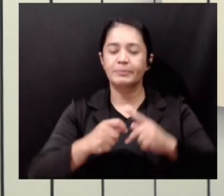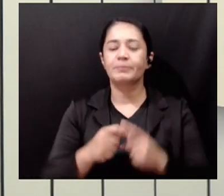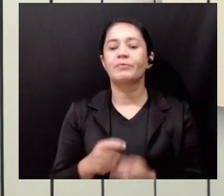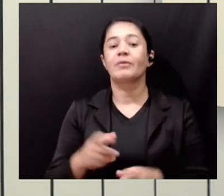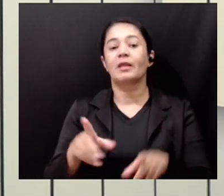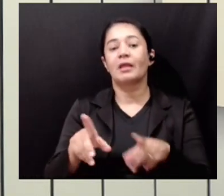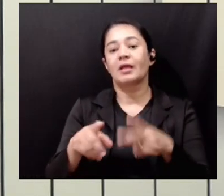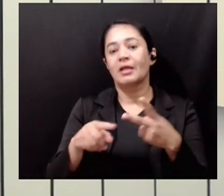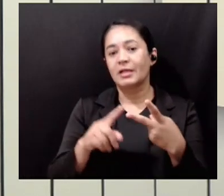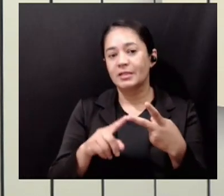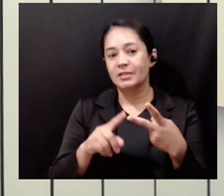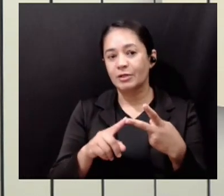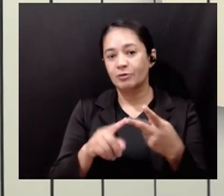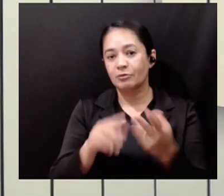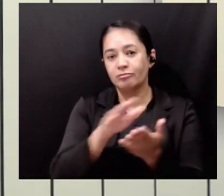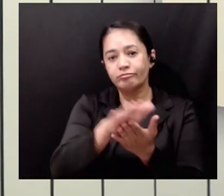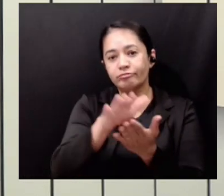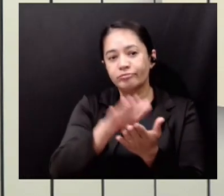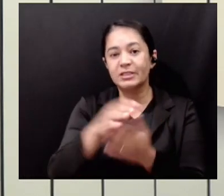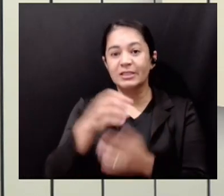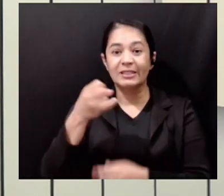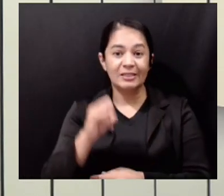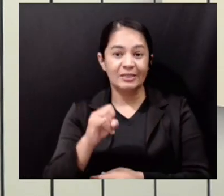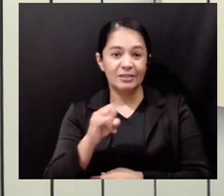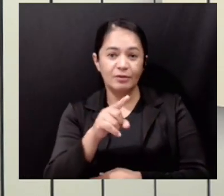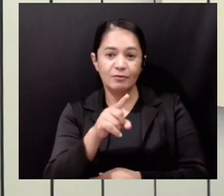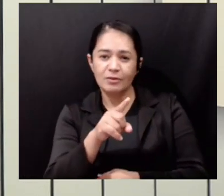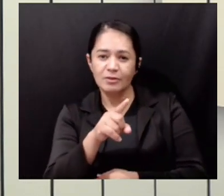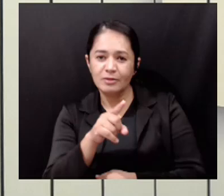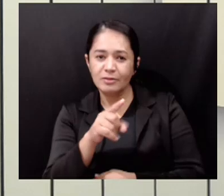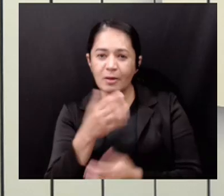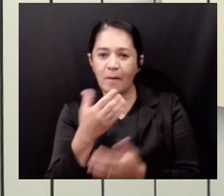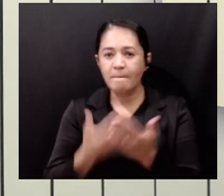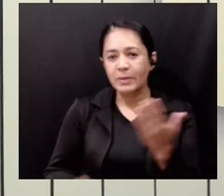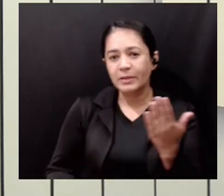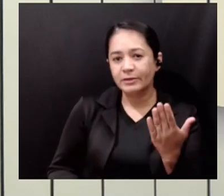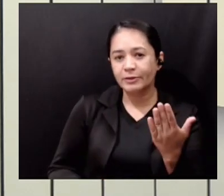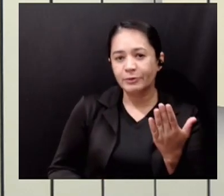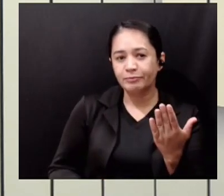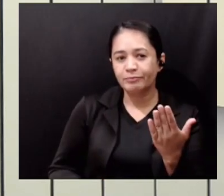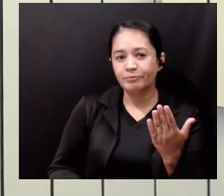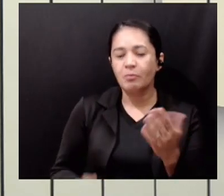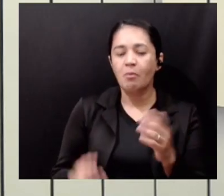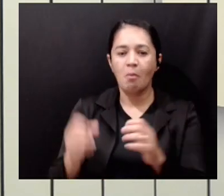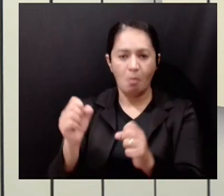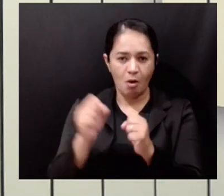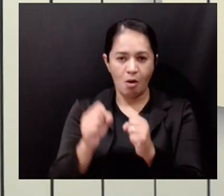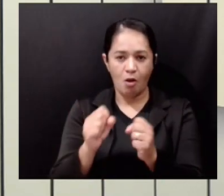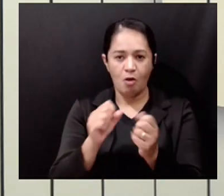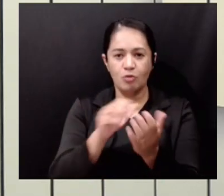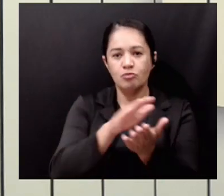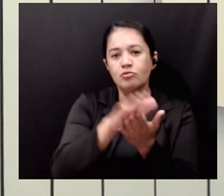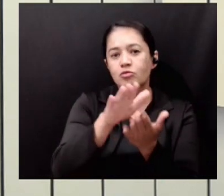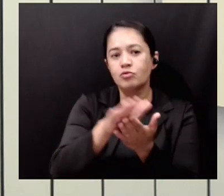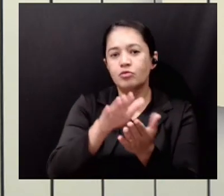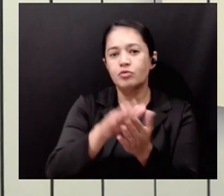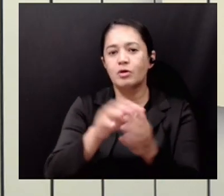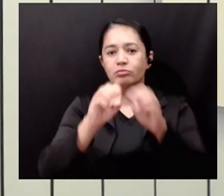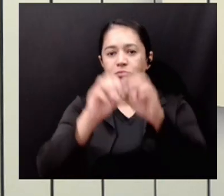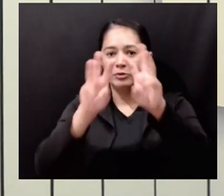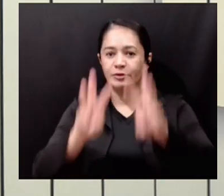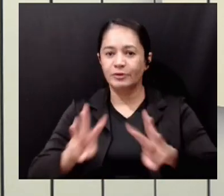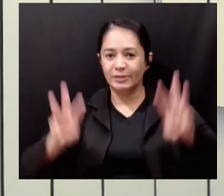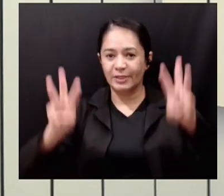para quem por algum motivo está sem o carnê em mãos pode ser acessada no site da Secretaria de Finanças,